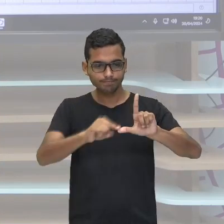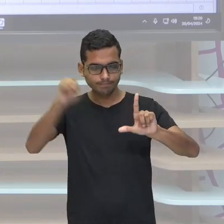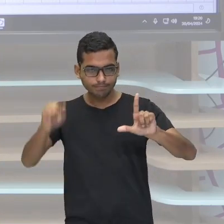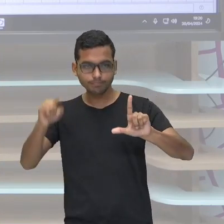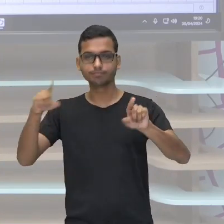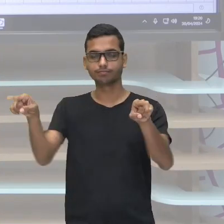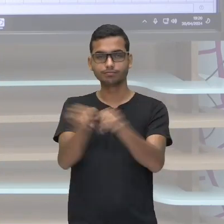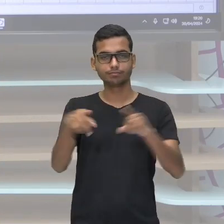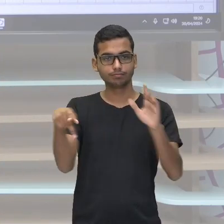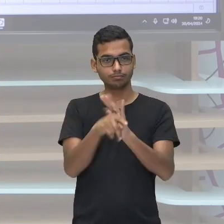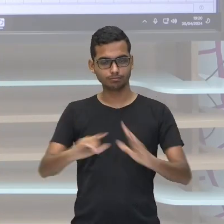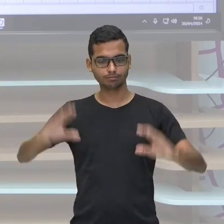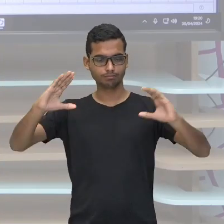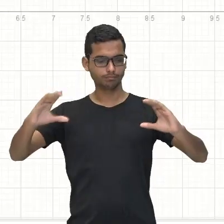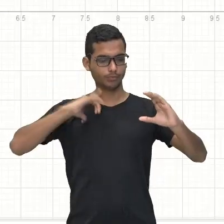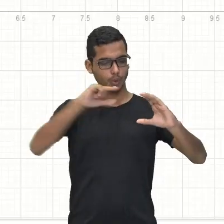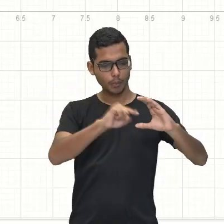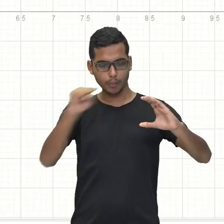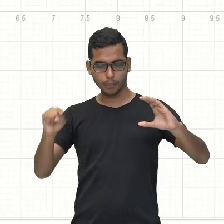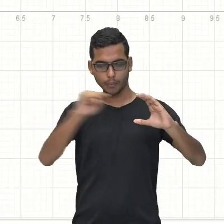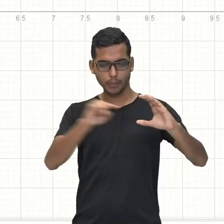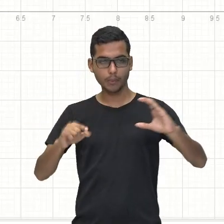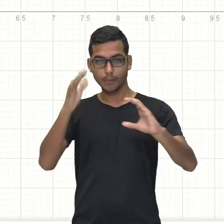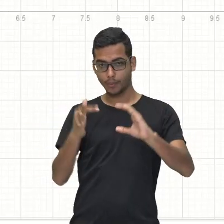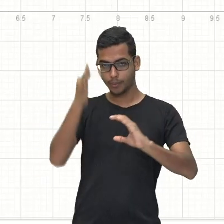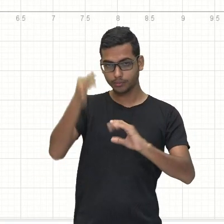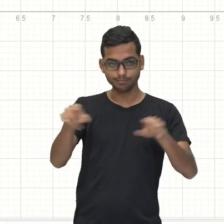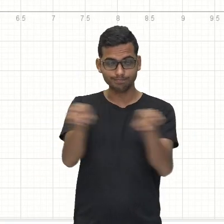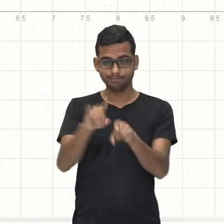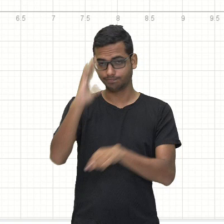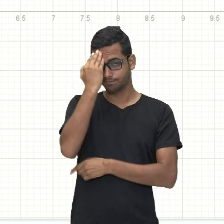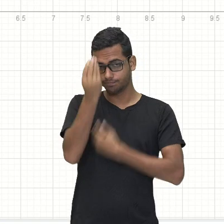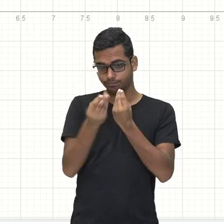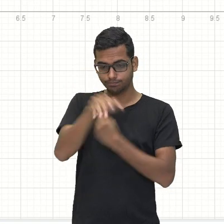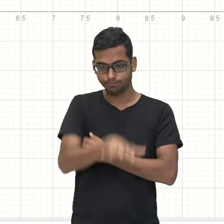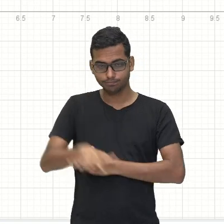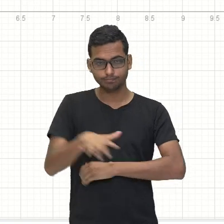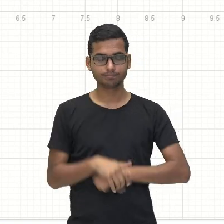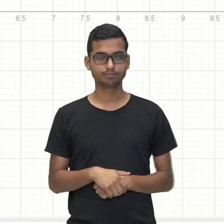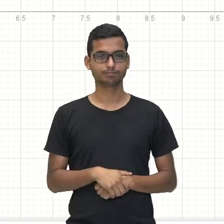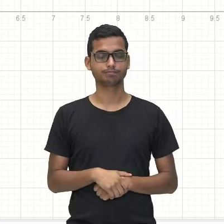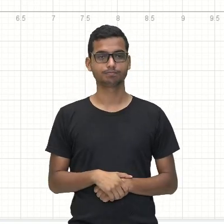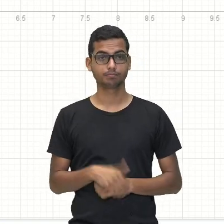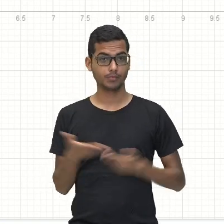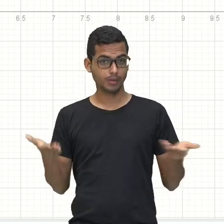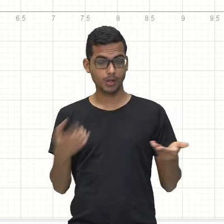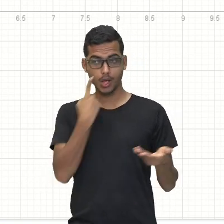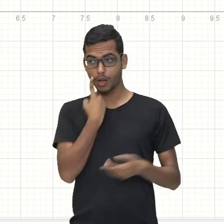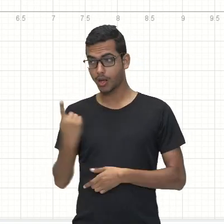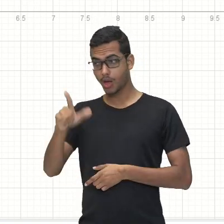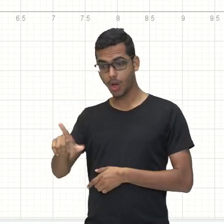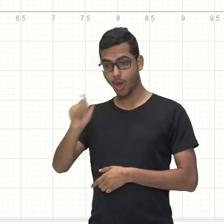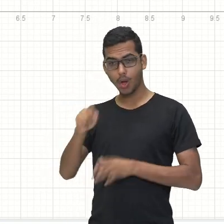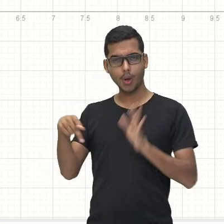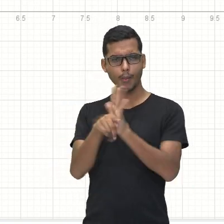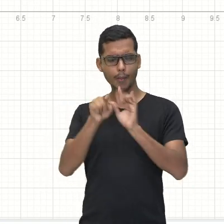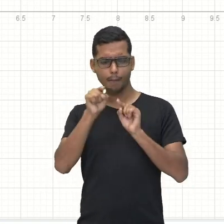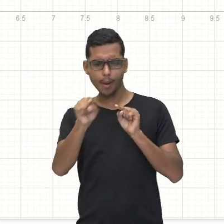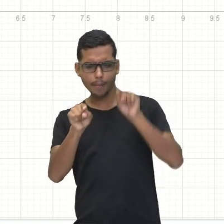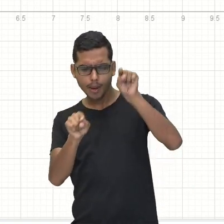alguns pontos do plano cartesiano. Então, para marcar os pontos, a gente vai pegar